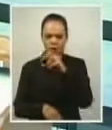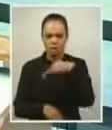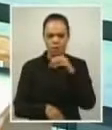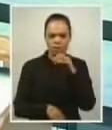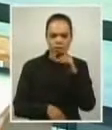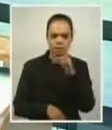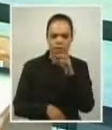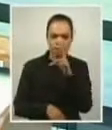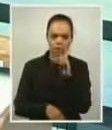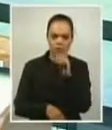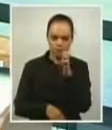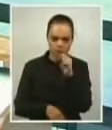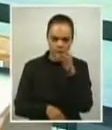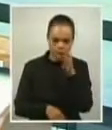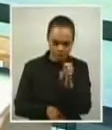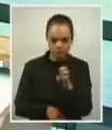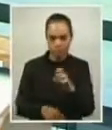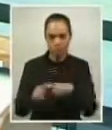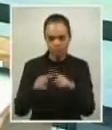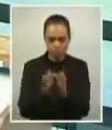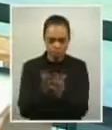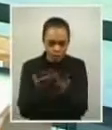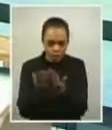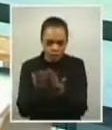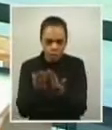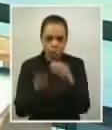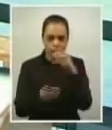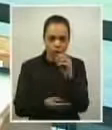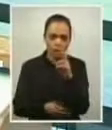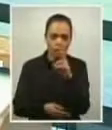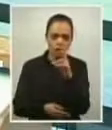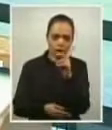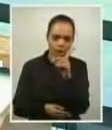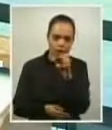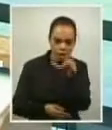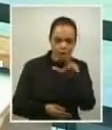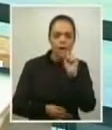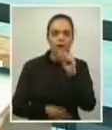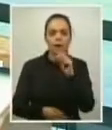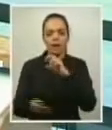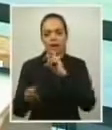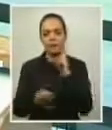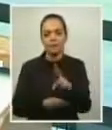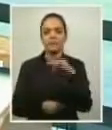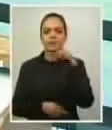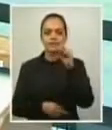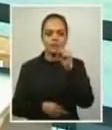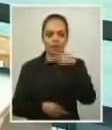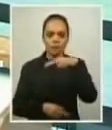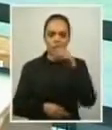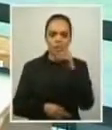de região é porque a literatura de cordel e era o Nordeste e no sul Sudeste